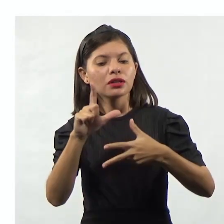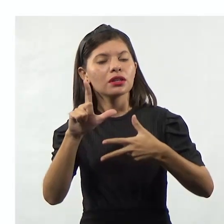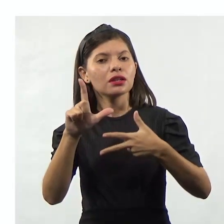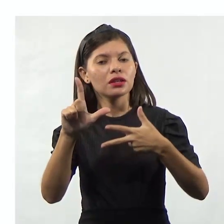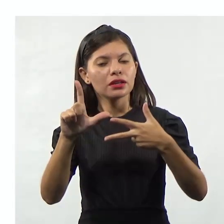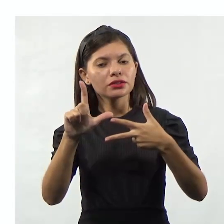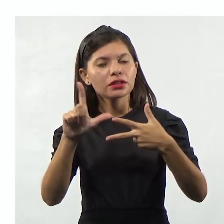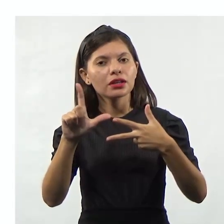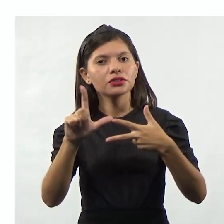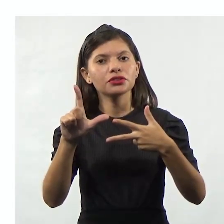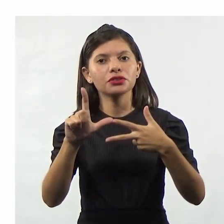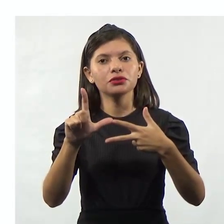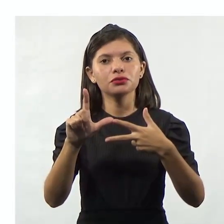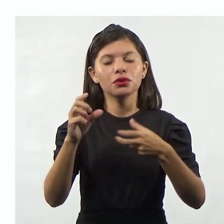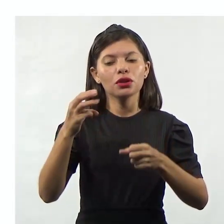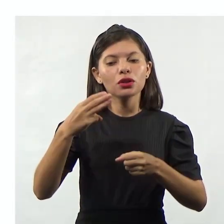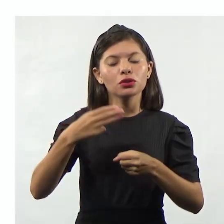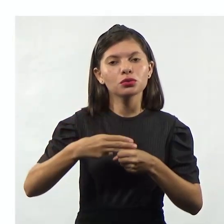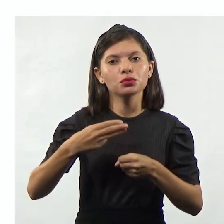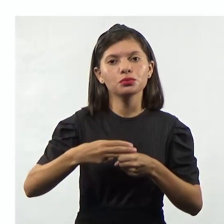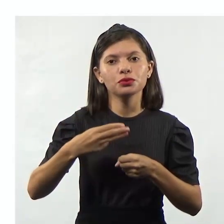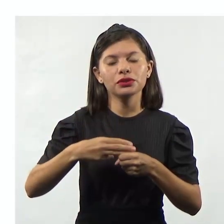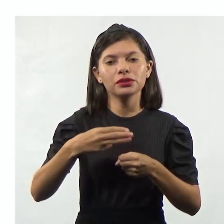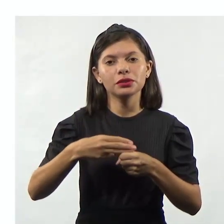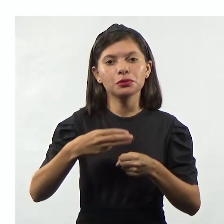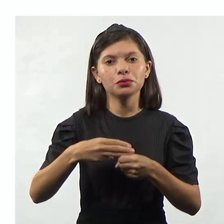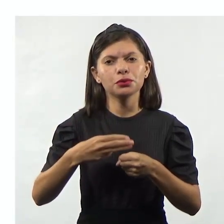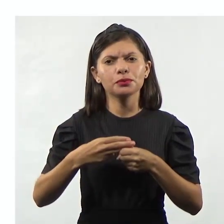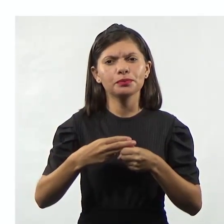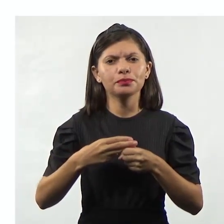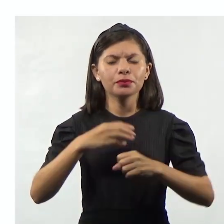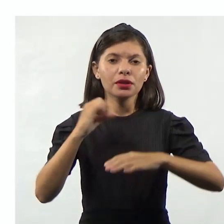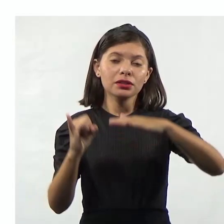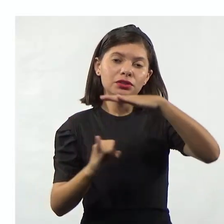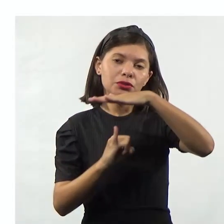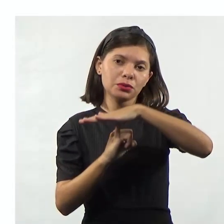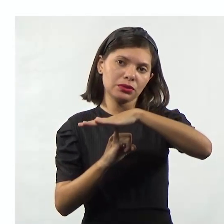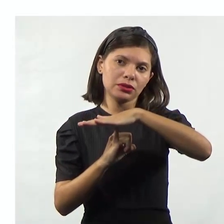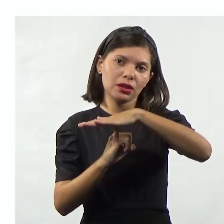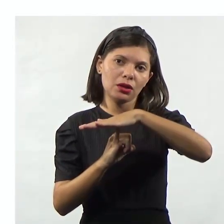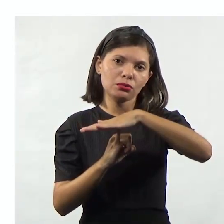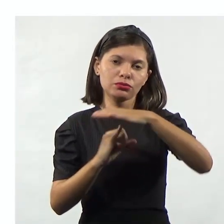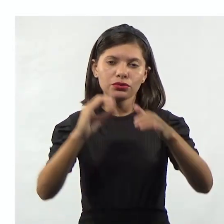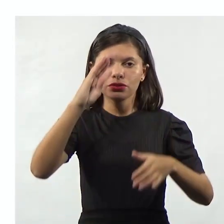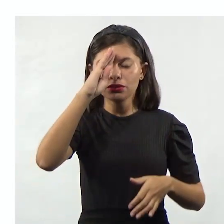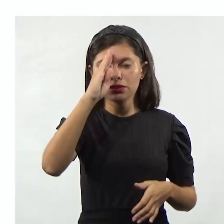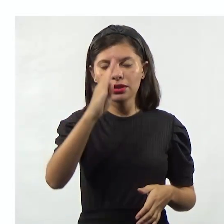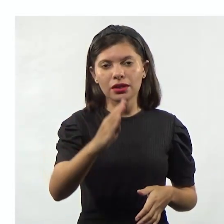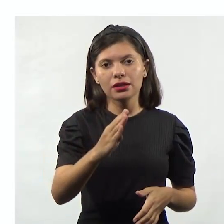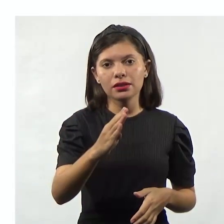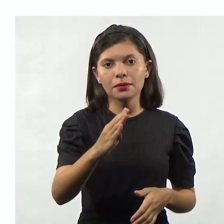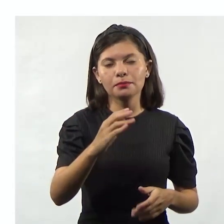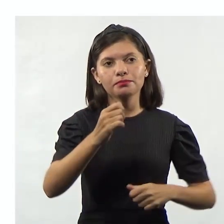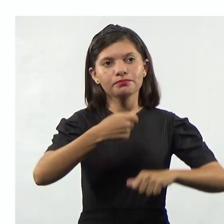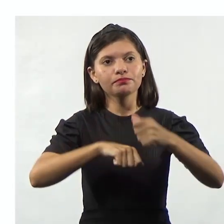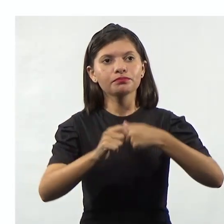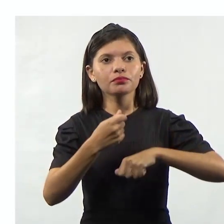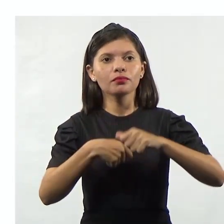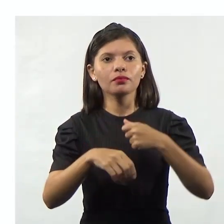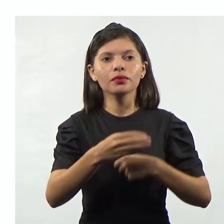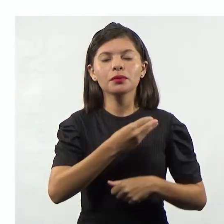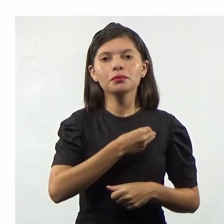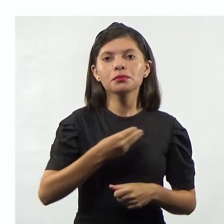órgãos do Poder Legislativo, dos municípios, os fundos especiais e as demais entidades controladas direto ou indiretamente